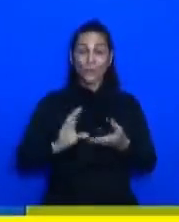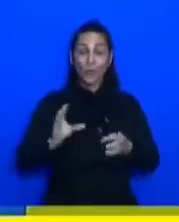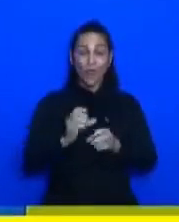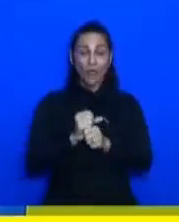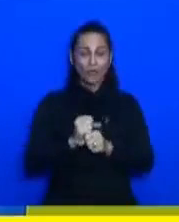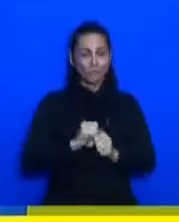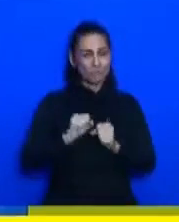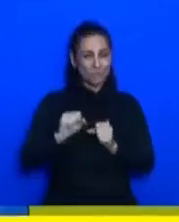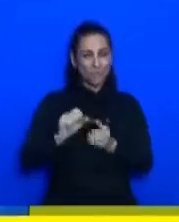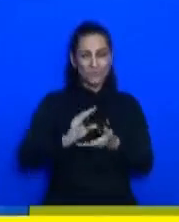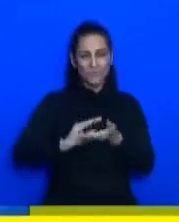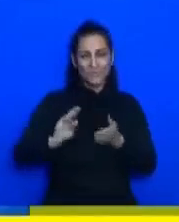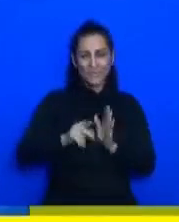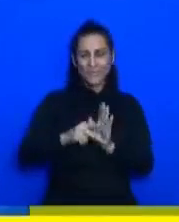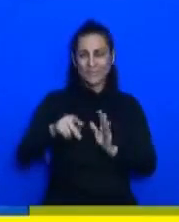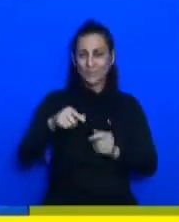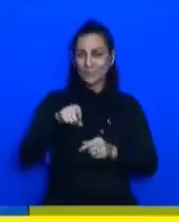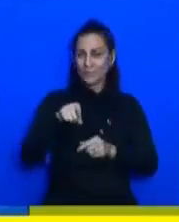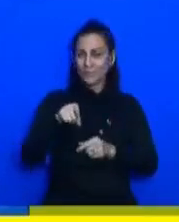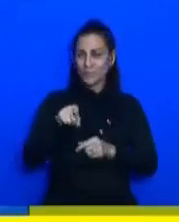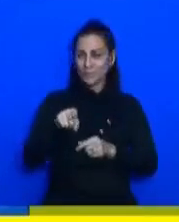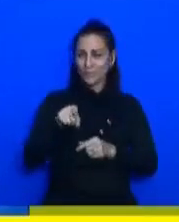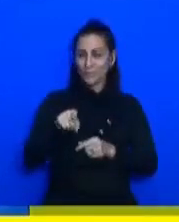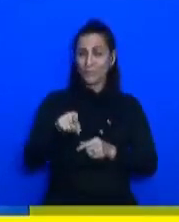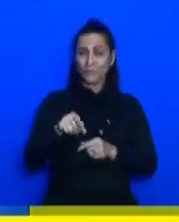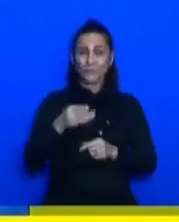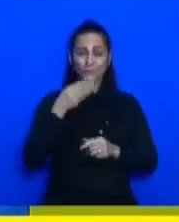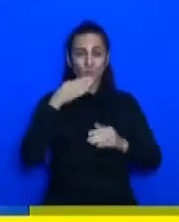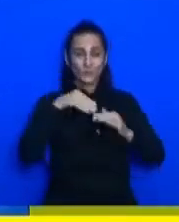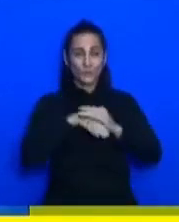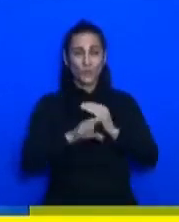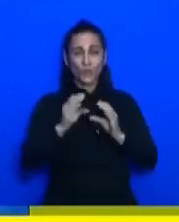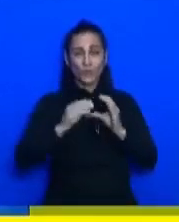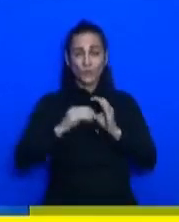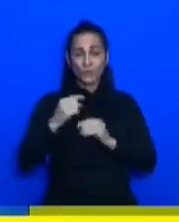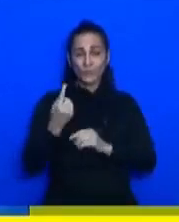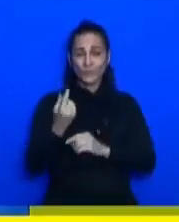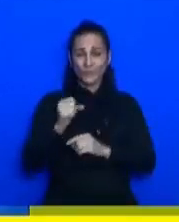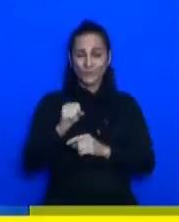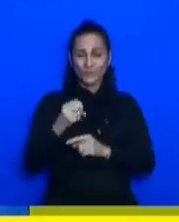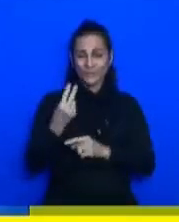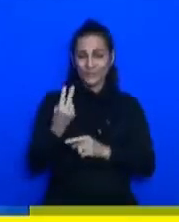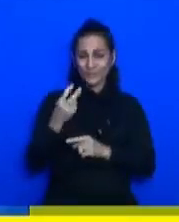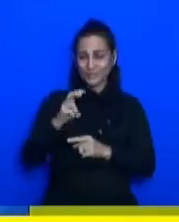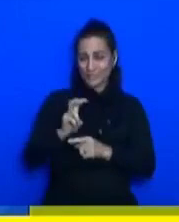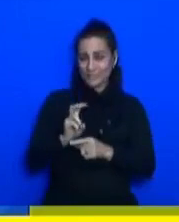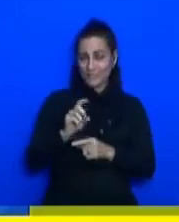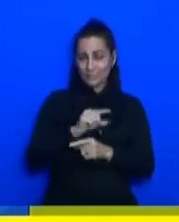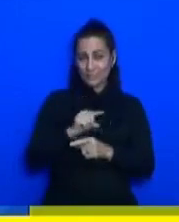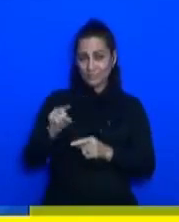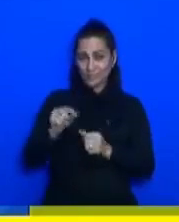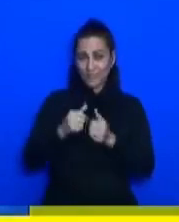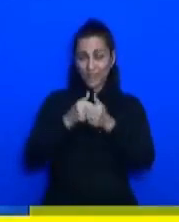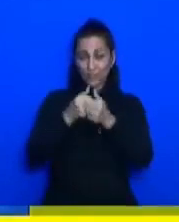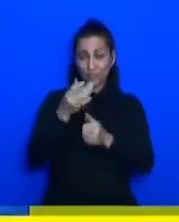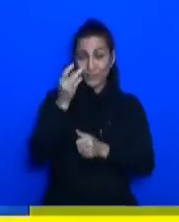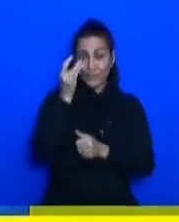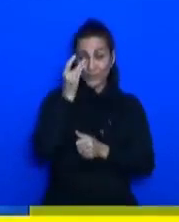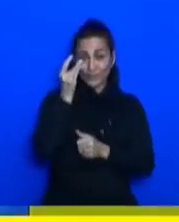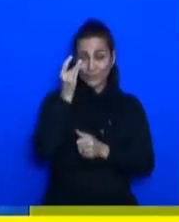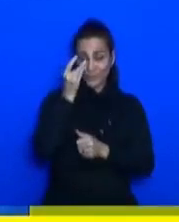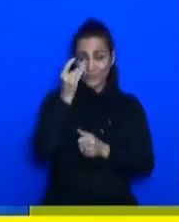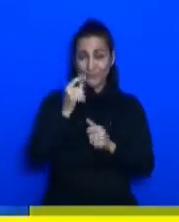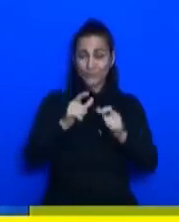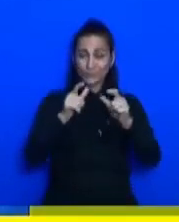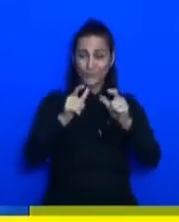acumulado, hein? Pode sair para você hoje na Time Mania. Sorteio do concurso 1825, que você acompanha ao